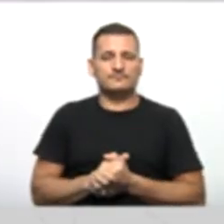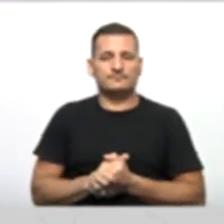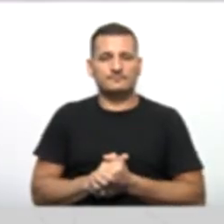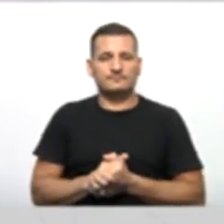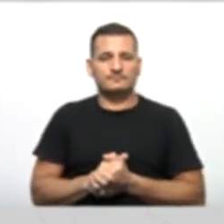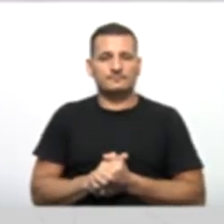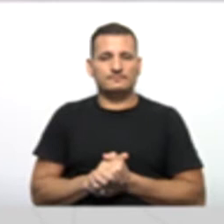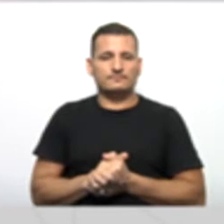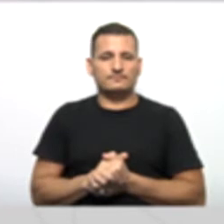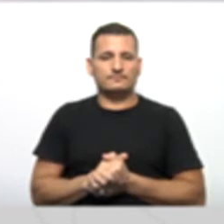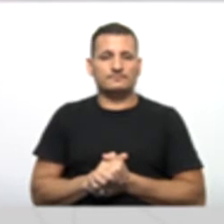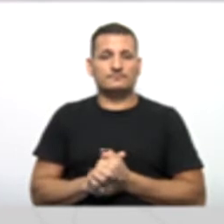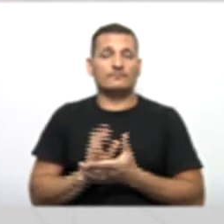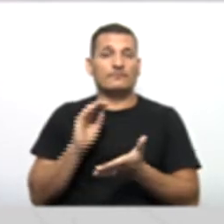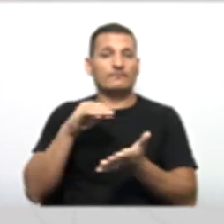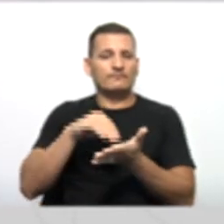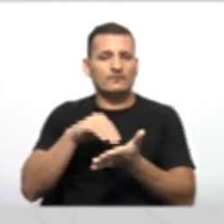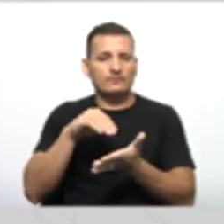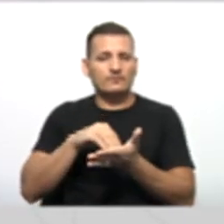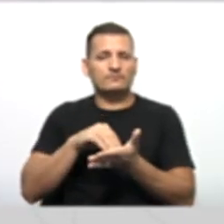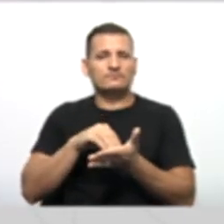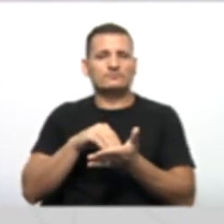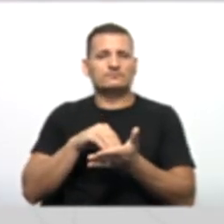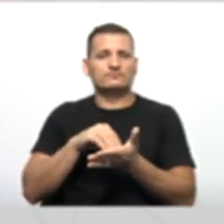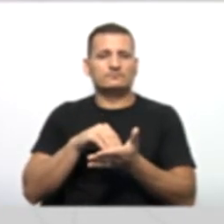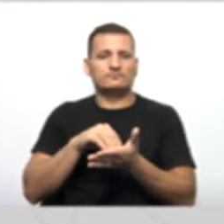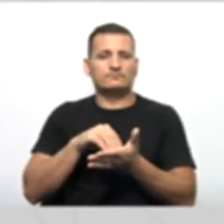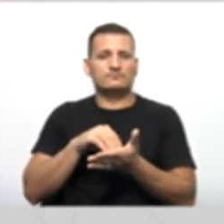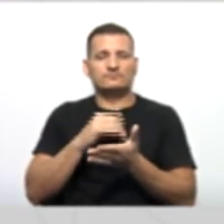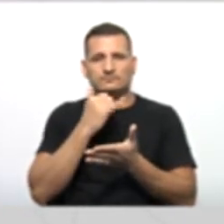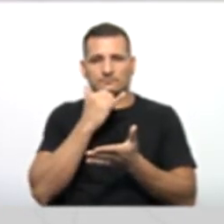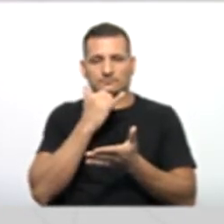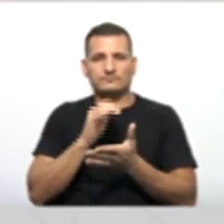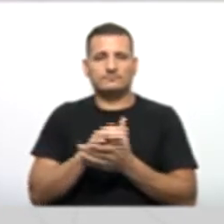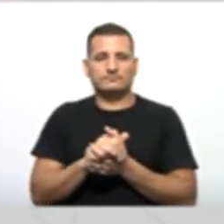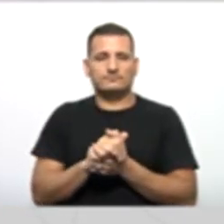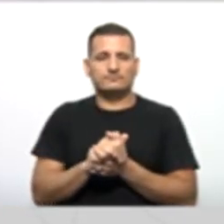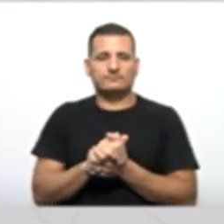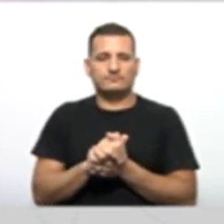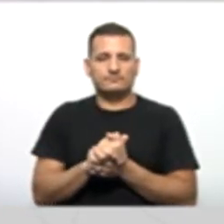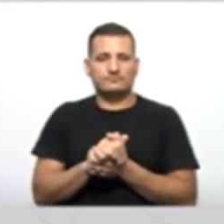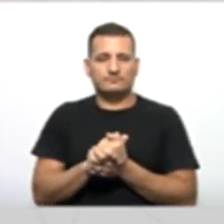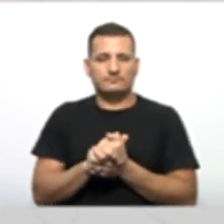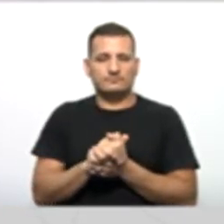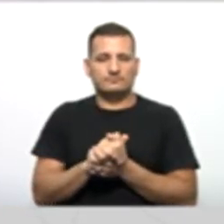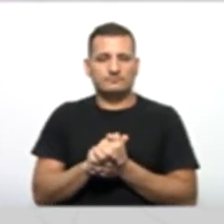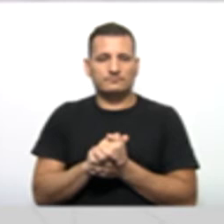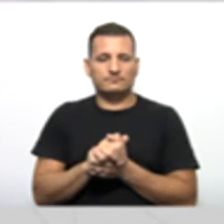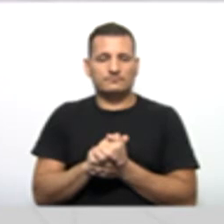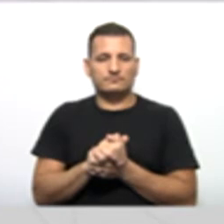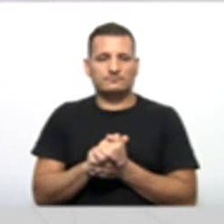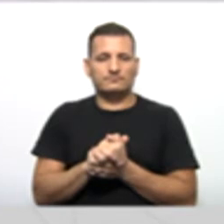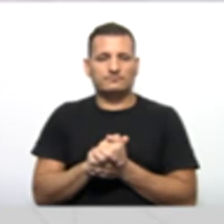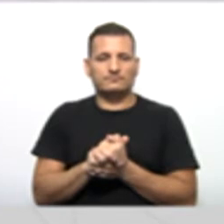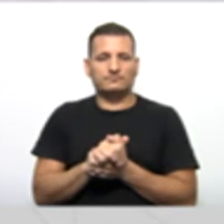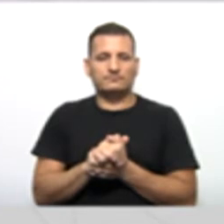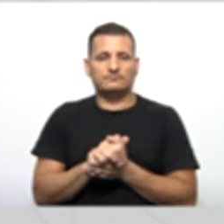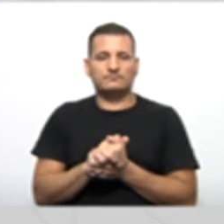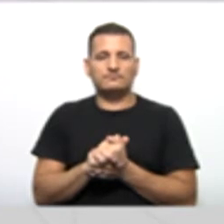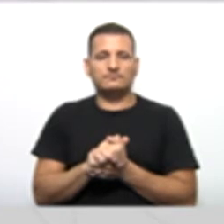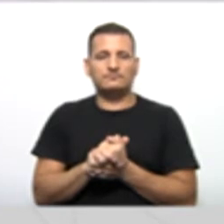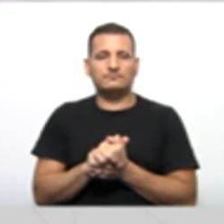slide, ó. Falta de identificação. Desculpa, gente, só aqui.